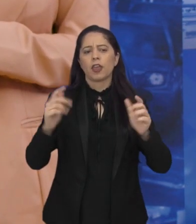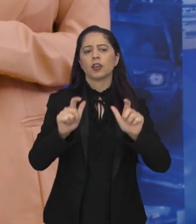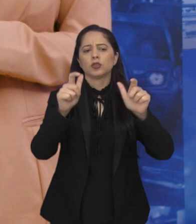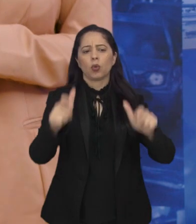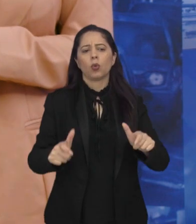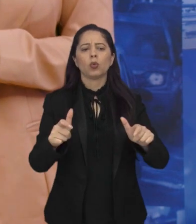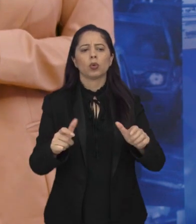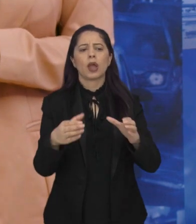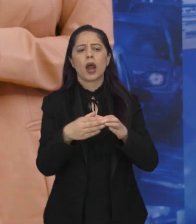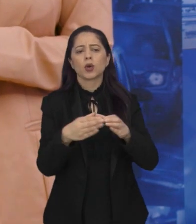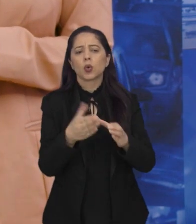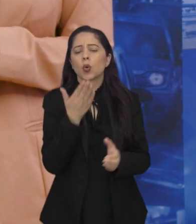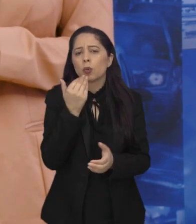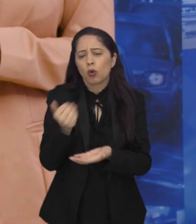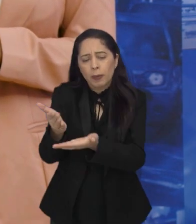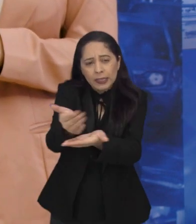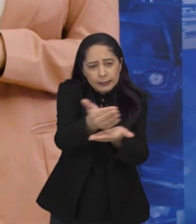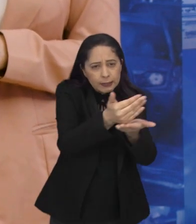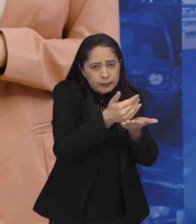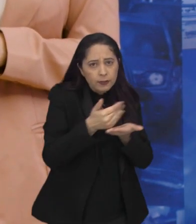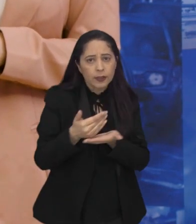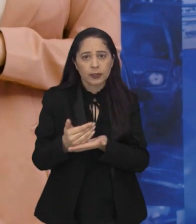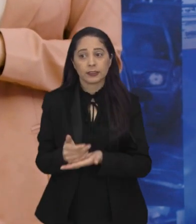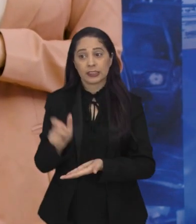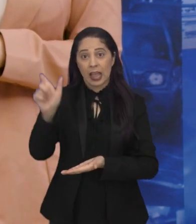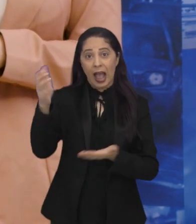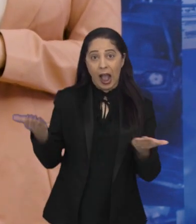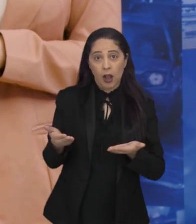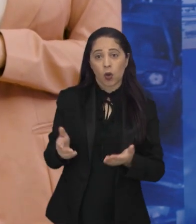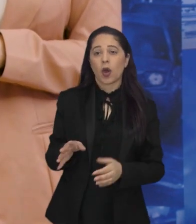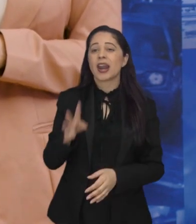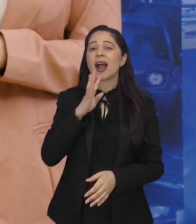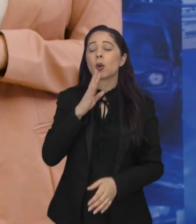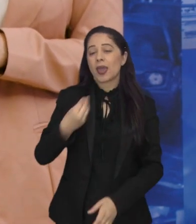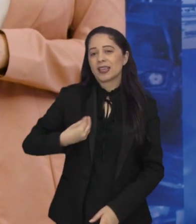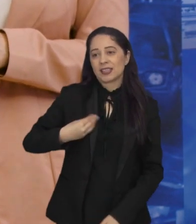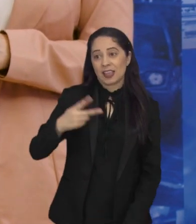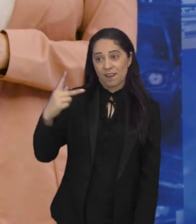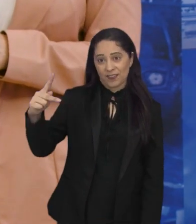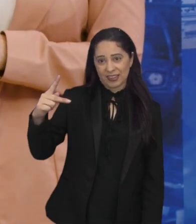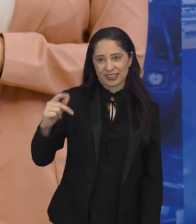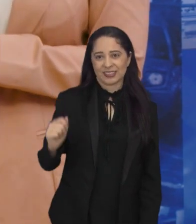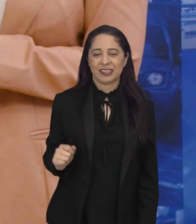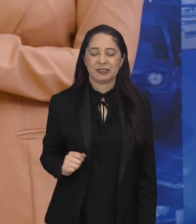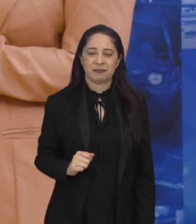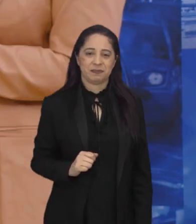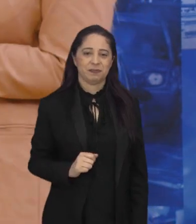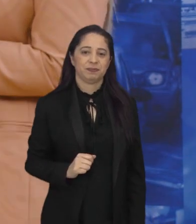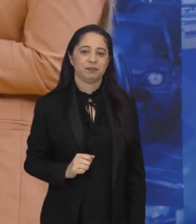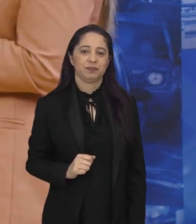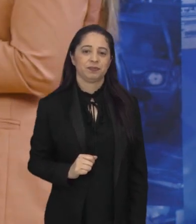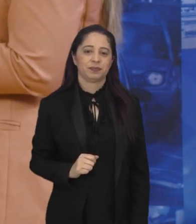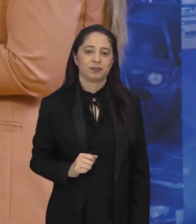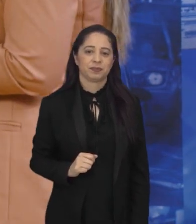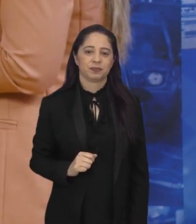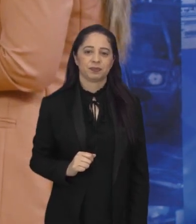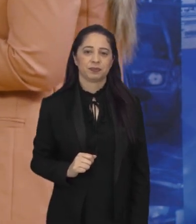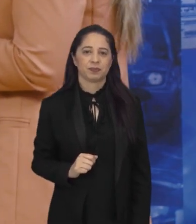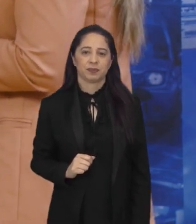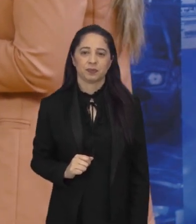Paulo. Vamos assistir a história desse personagem que teve uma trajetória marcante em São José.